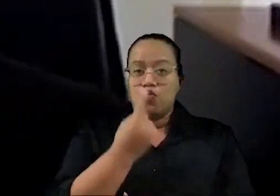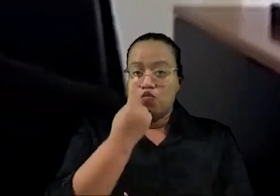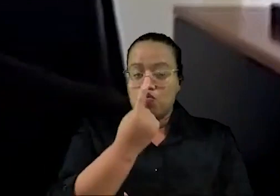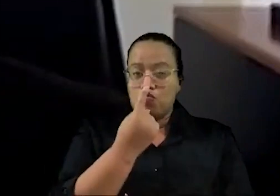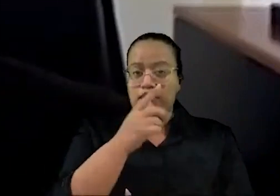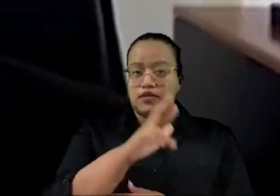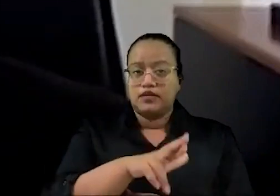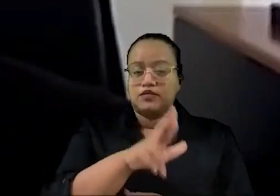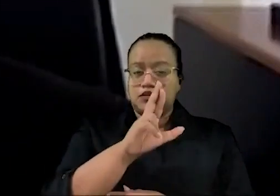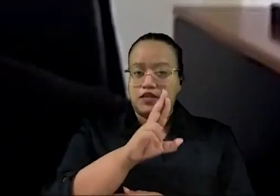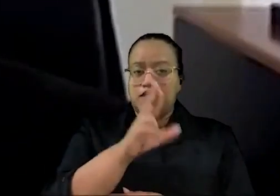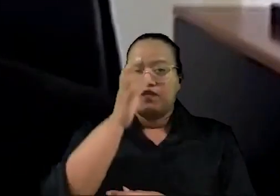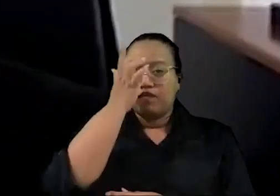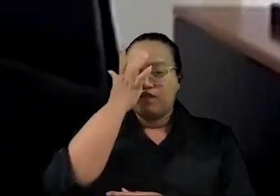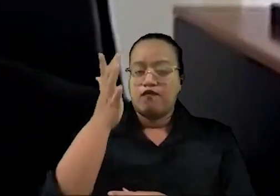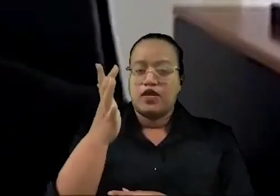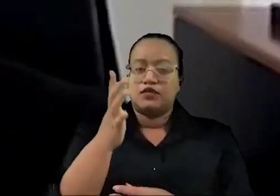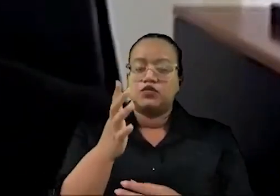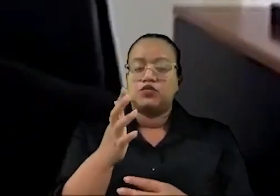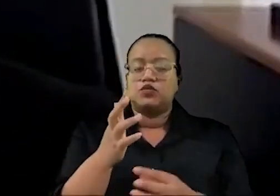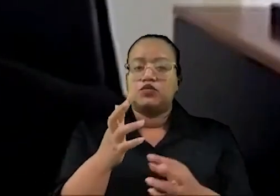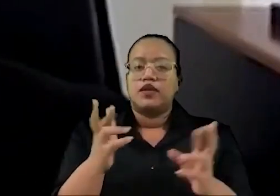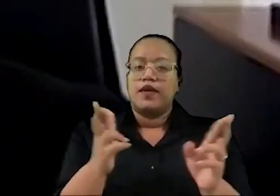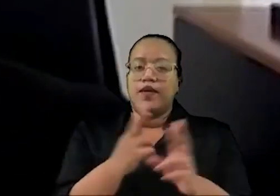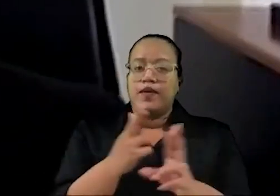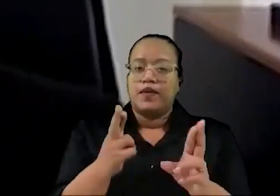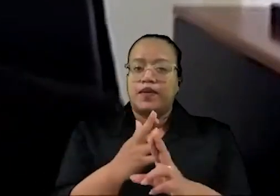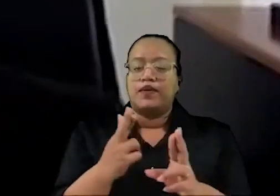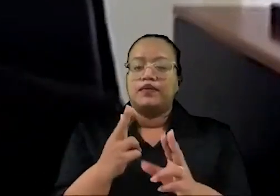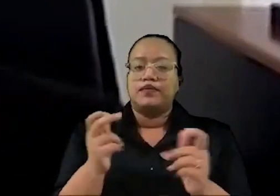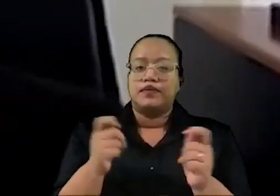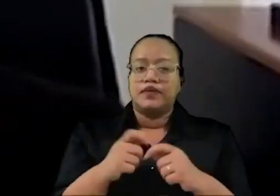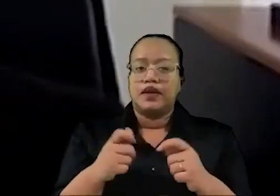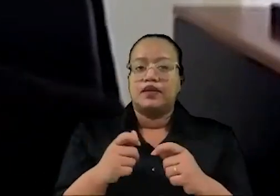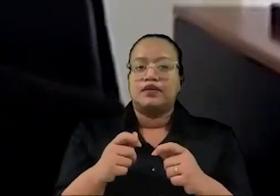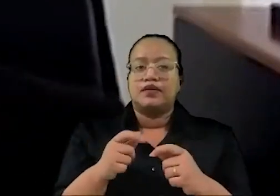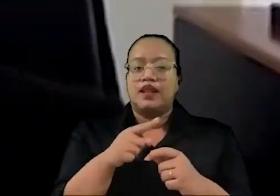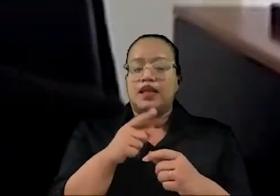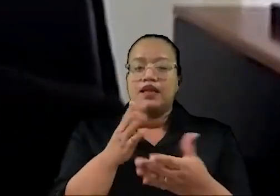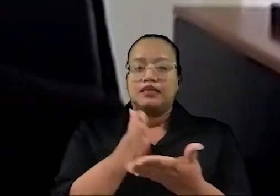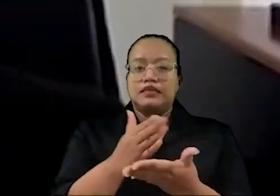não divide a atenção da equipe e facilita a